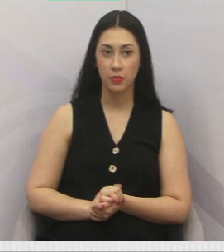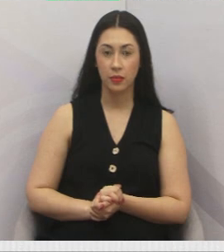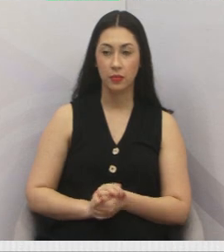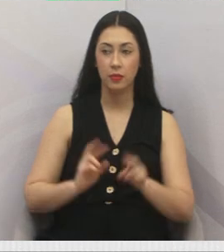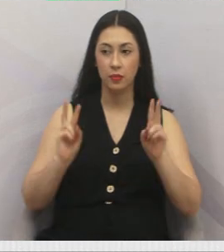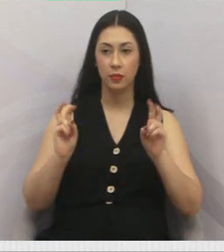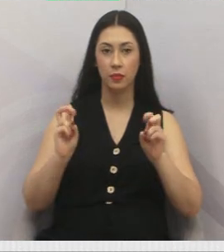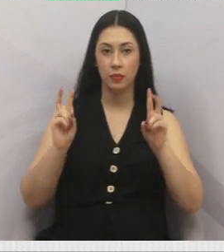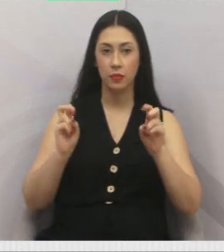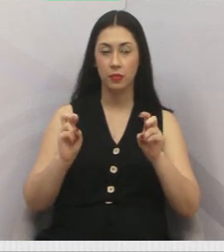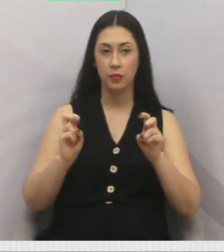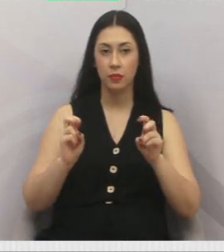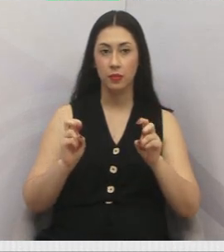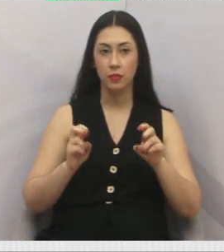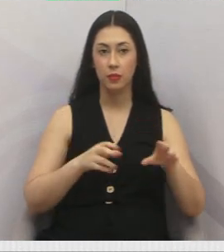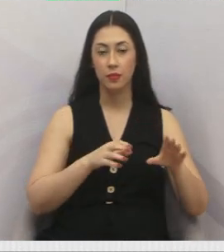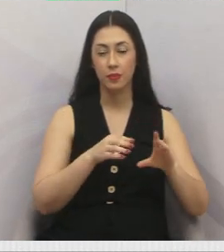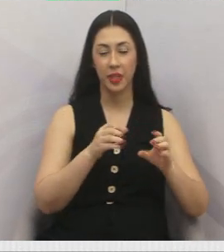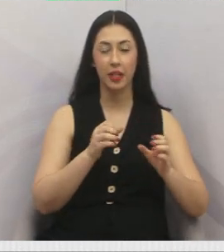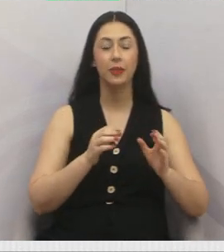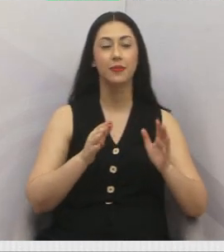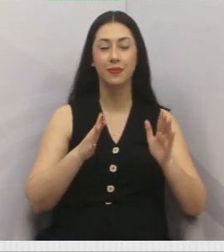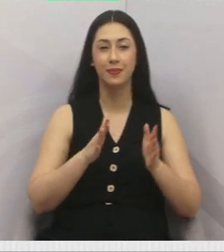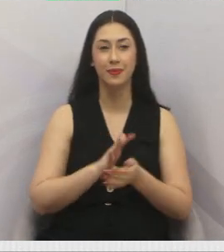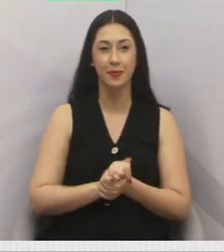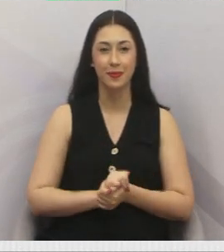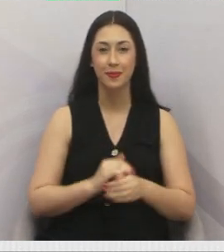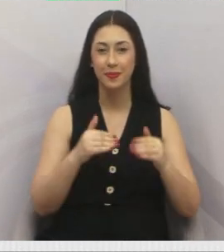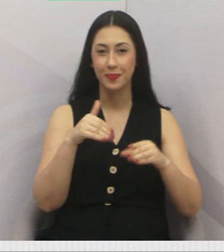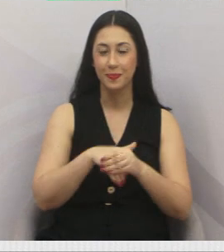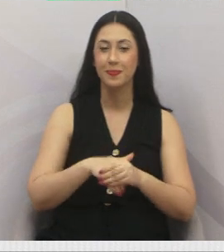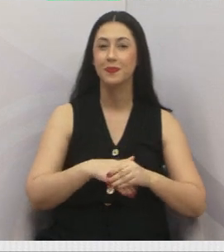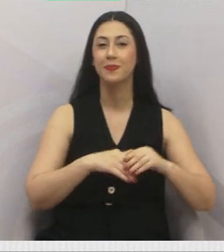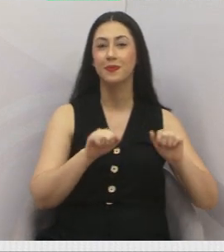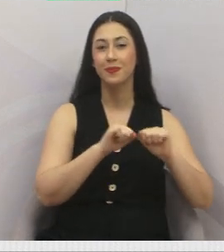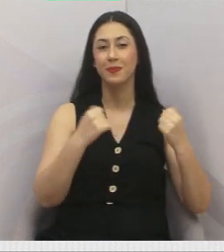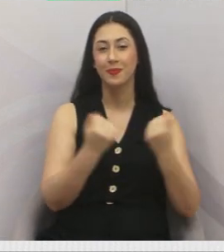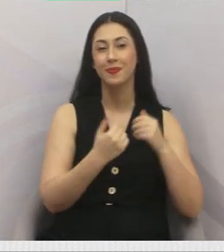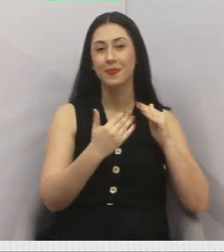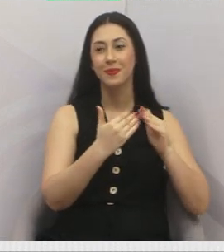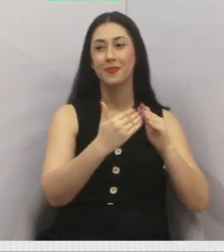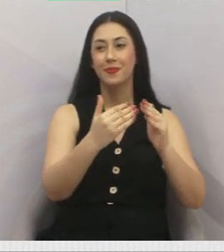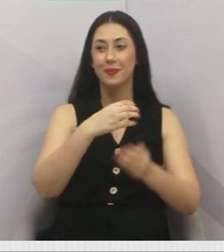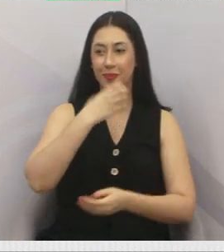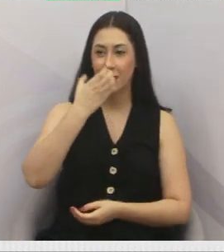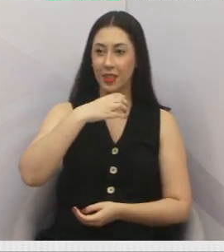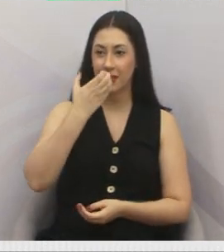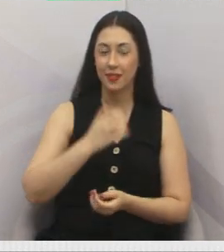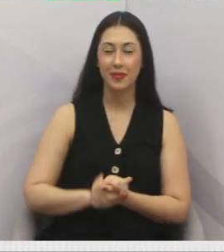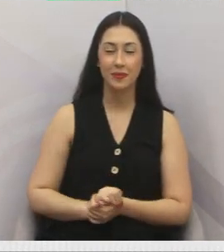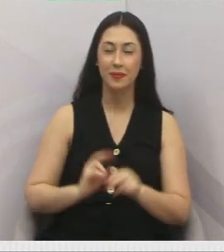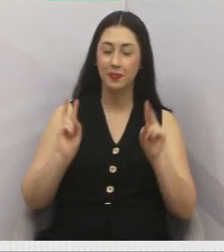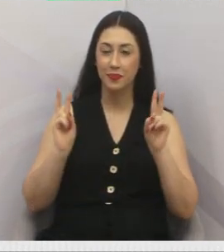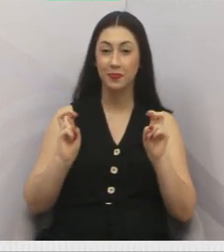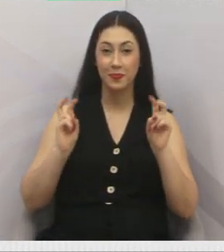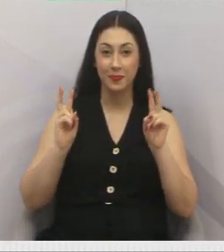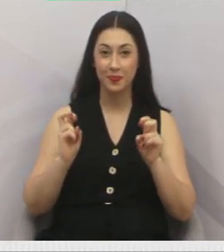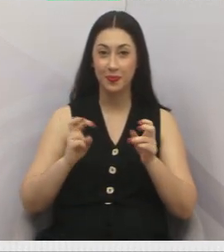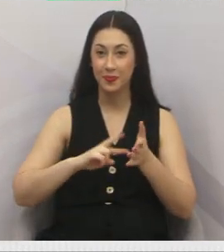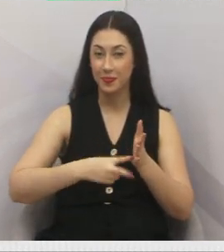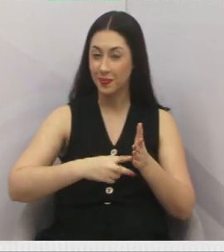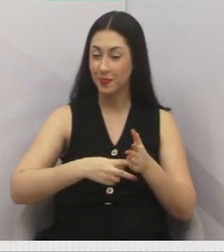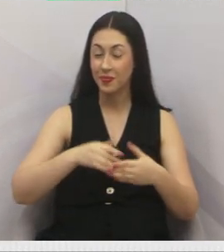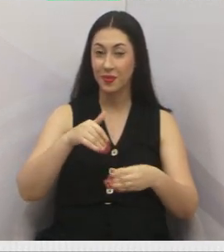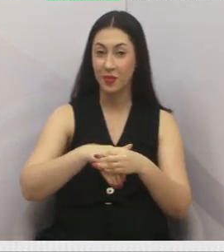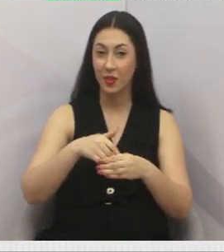Segmento Movimentos Populares, um voto para a Associação dos Moradores de Jardim Paraíso e Jardim Yolanda. Segmento Entidade de Classe Sindical,